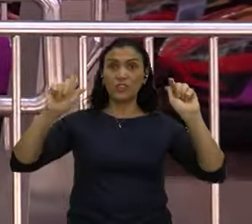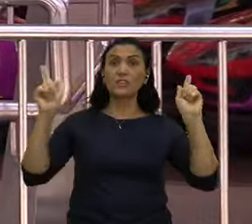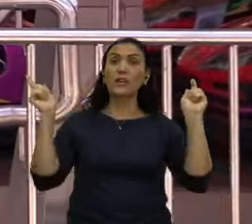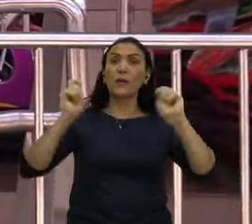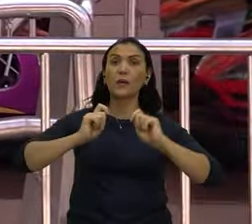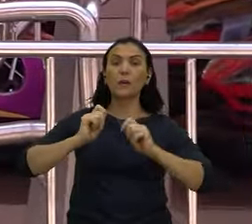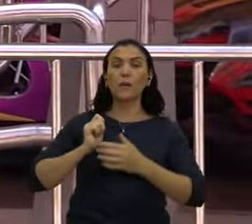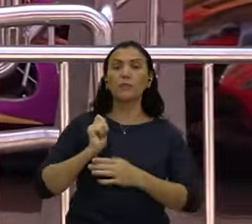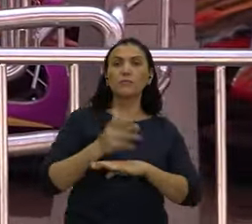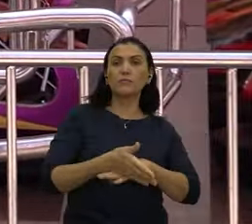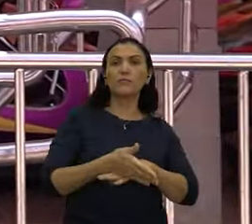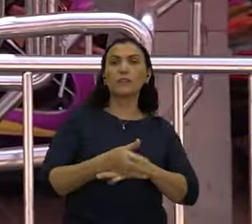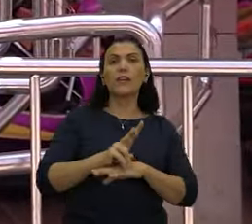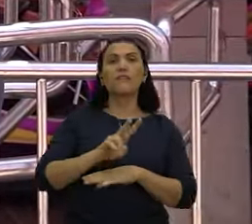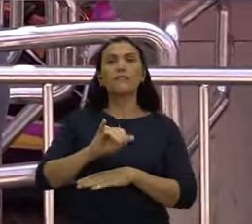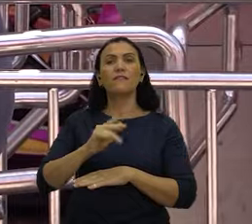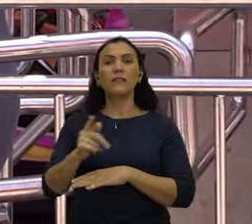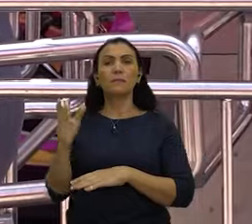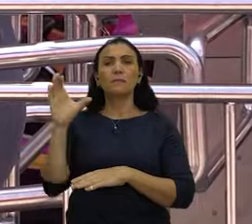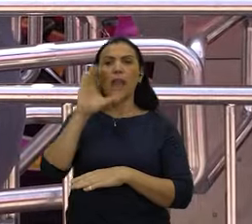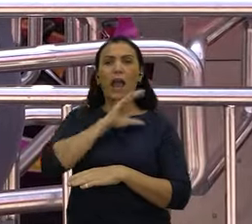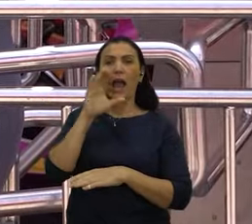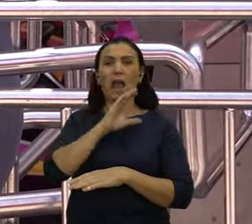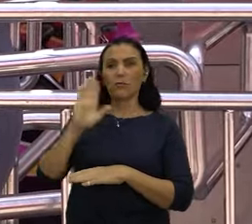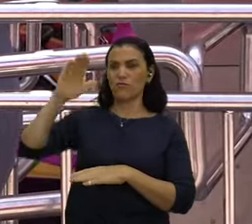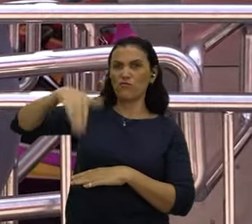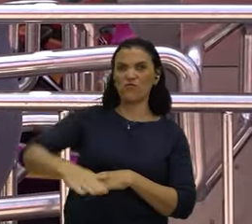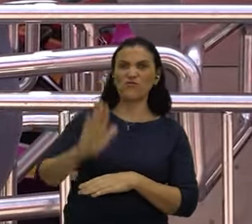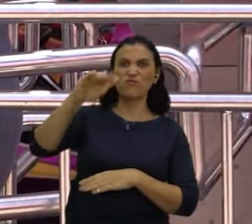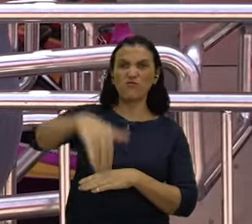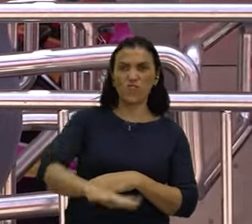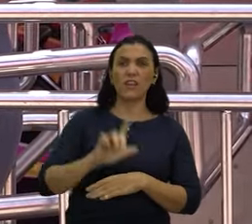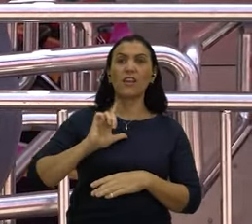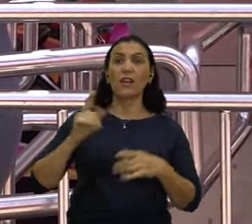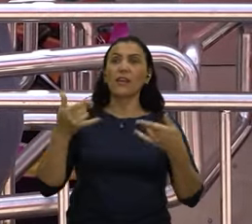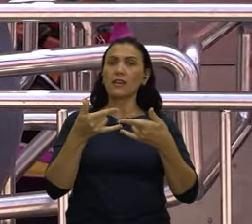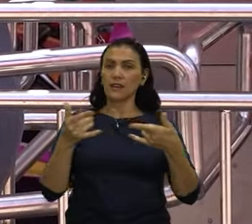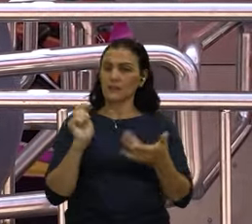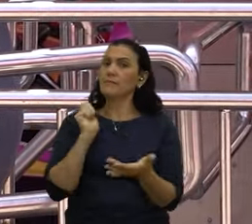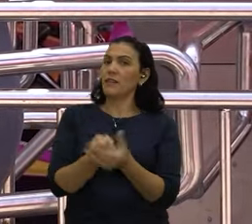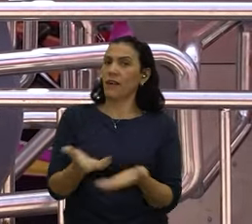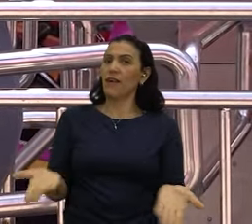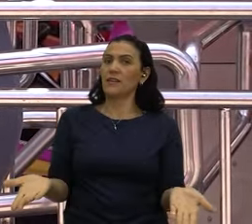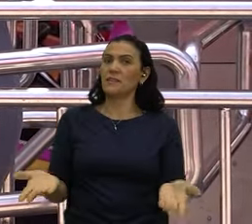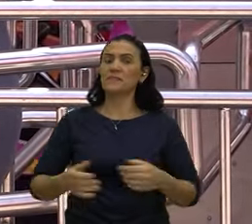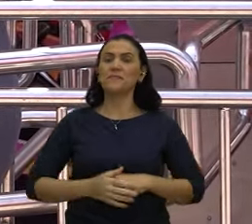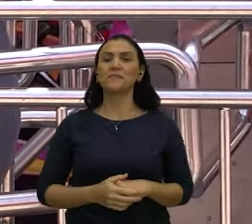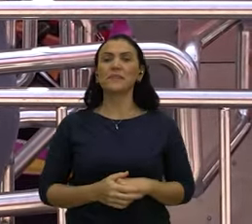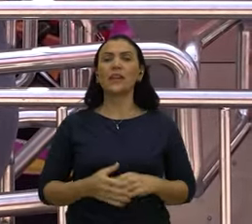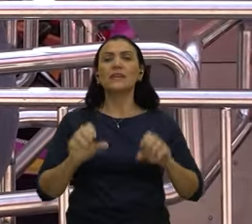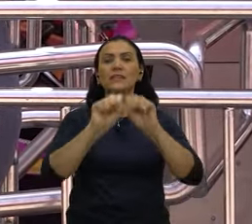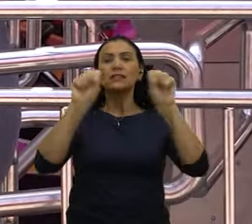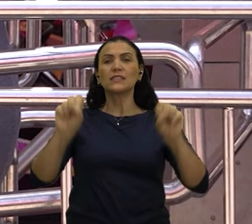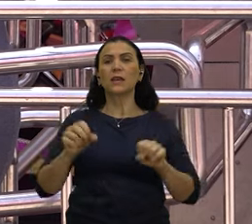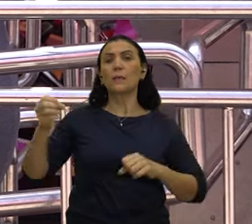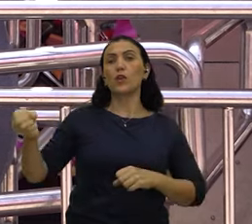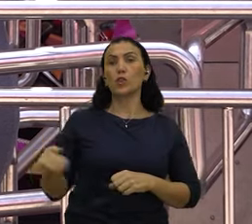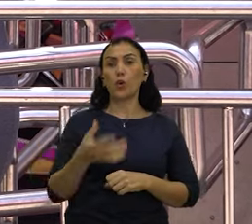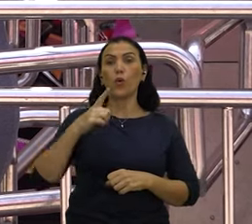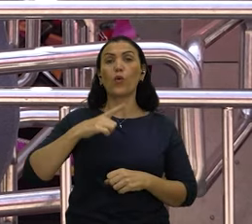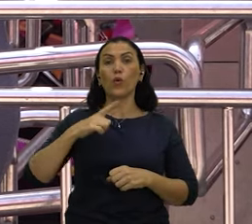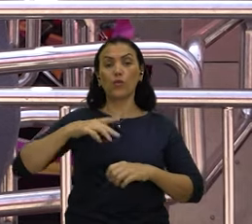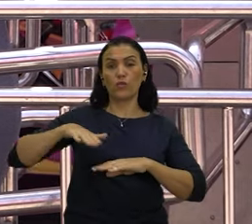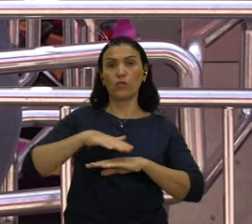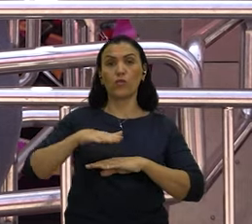ele funcionaria como ingresso VIP para a pista mais rápida do parque. Mas como todo ingresso, tem que pagar, né? E esse sistema novo